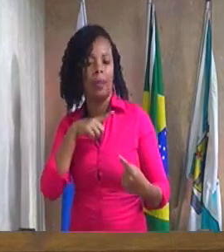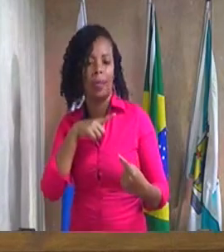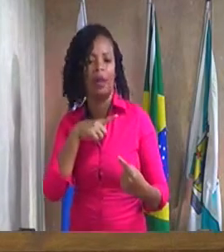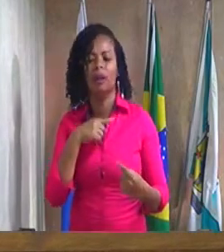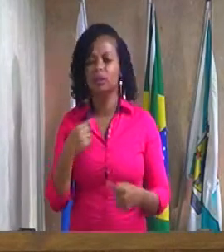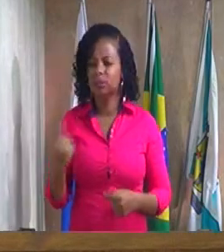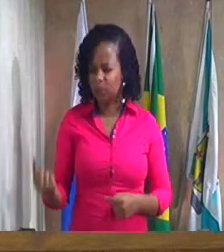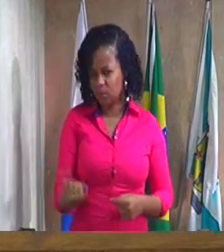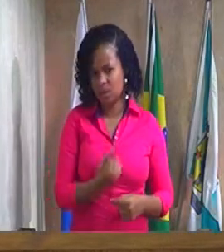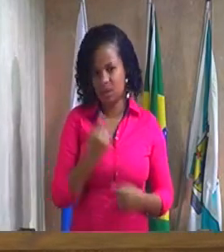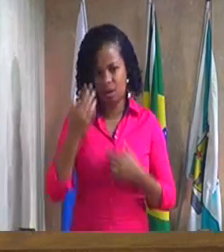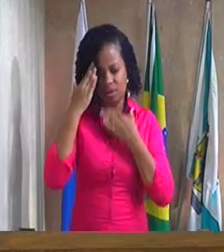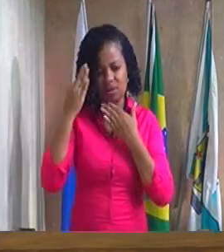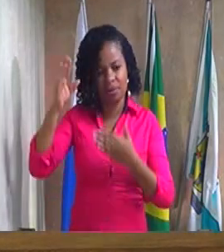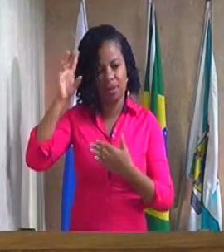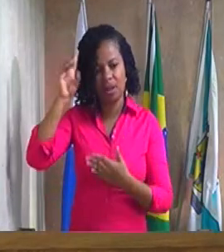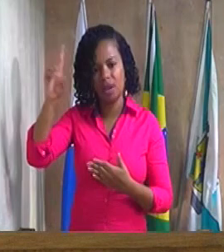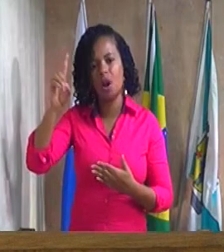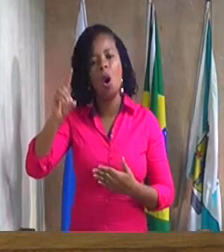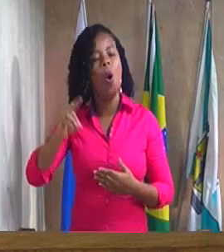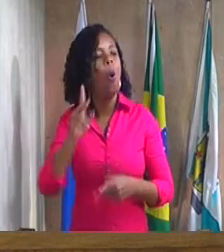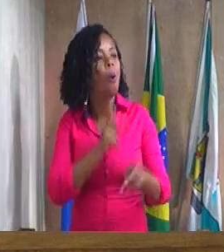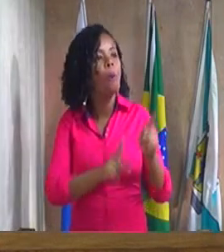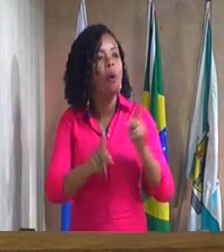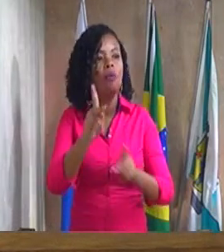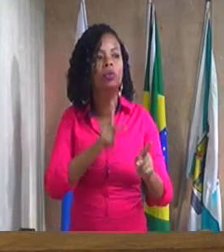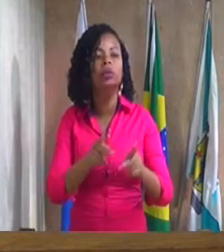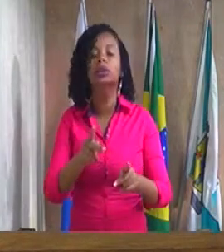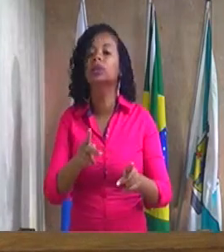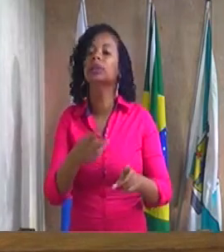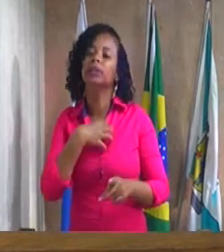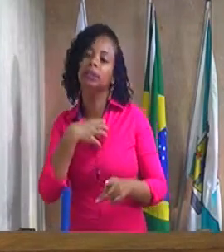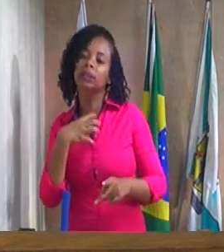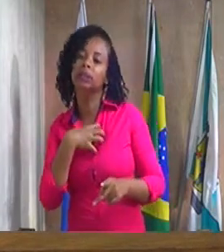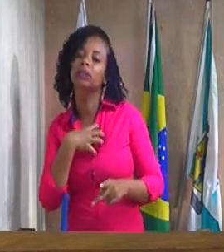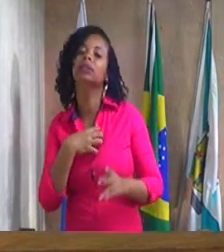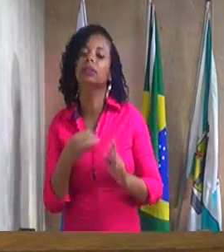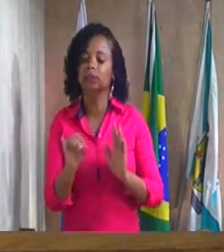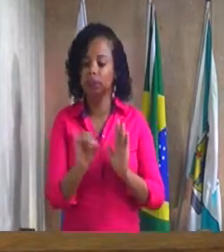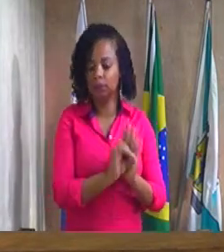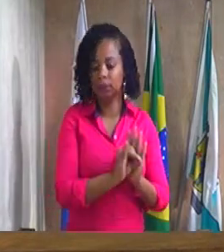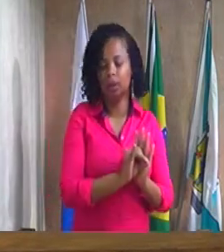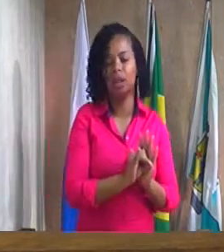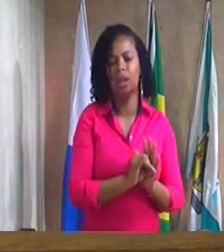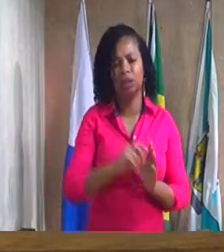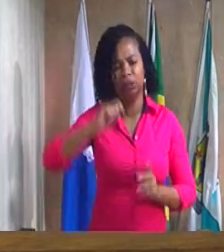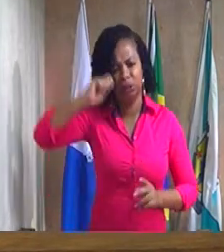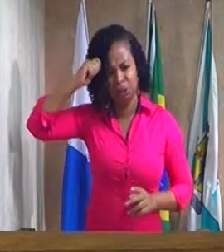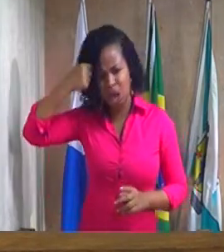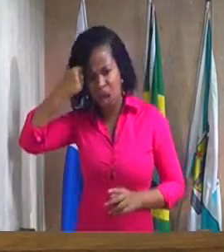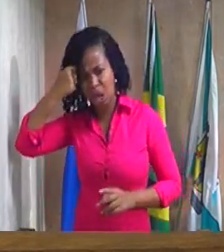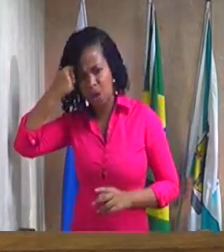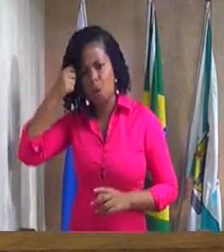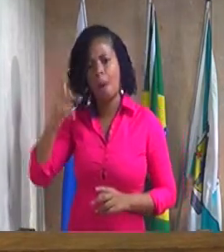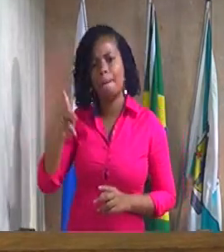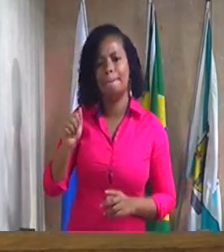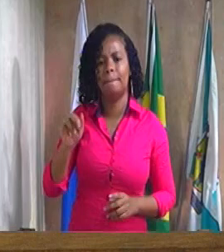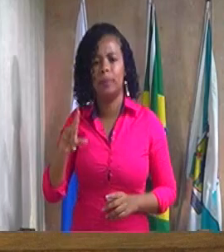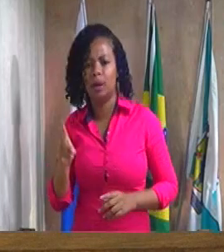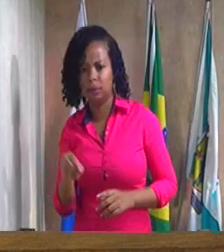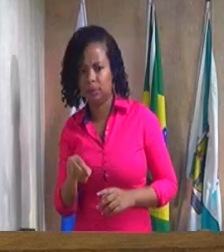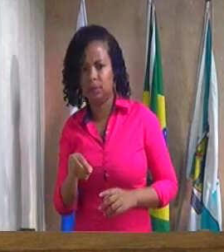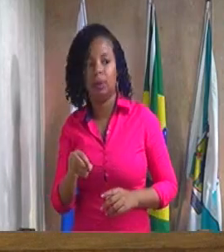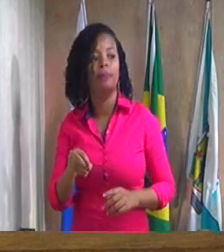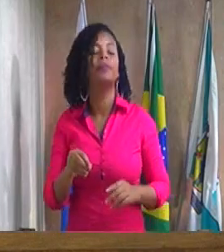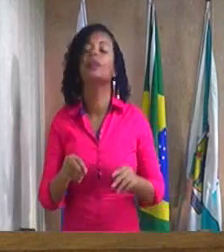identifica dessa forma. Um percentual grande já se identifica como negro, como pardo. Antigamente